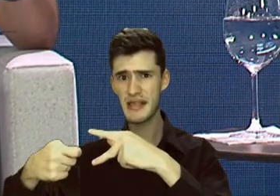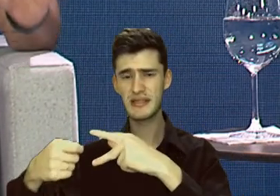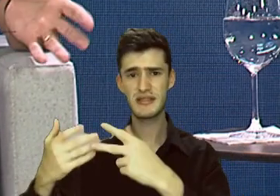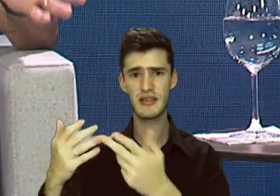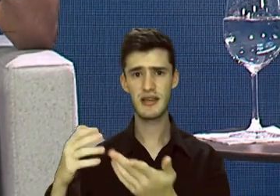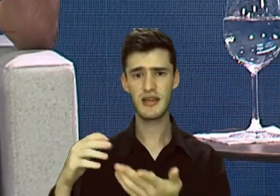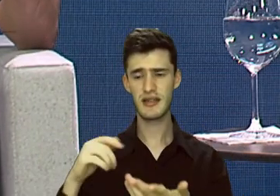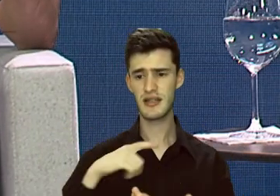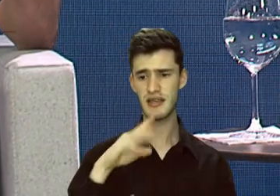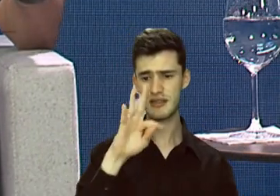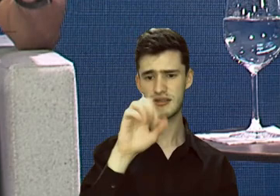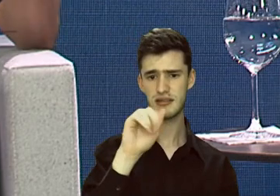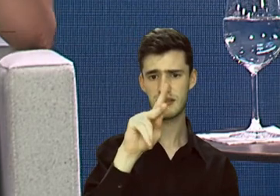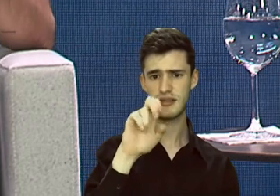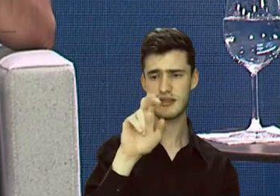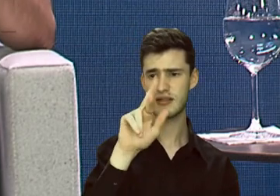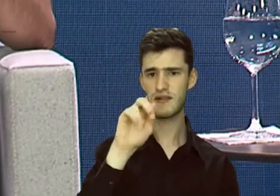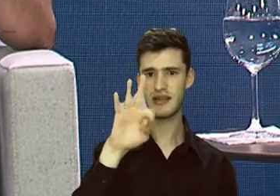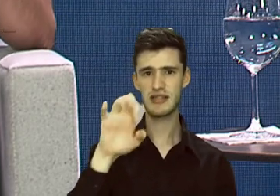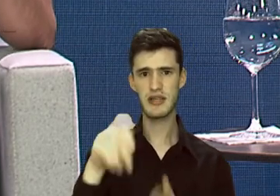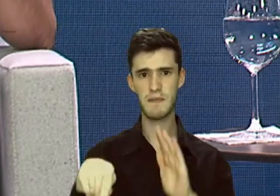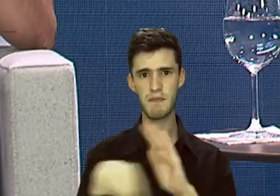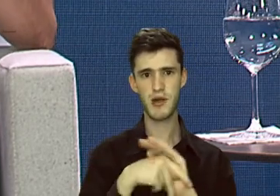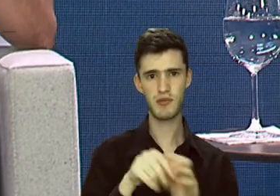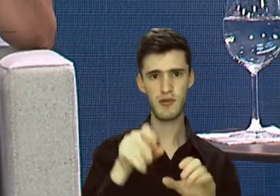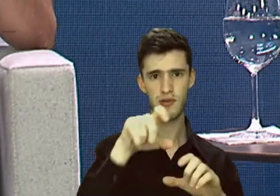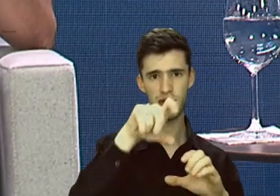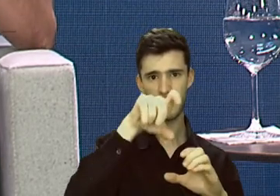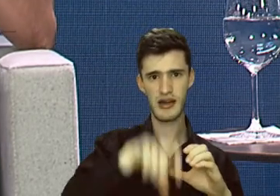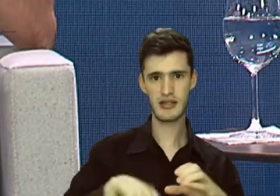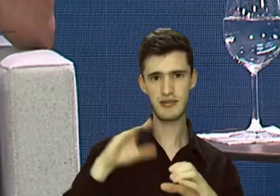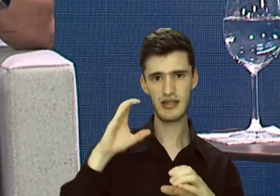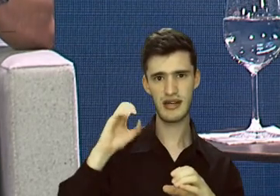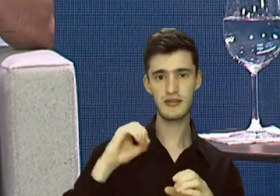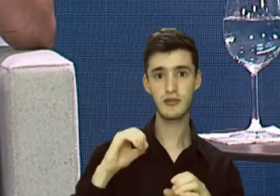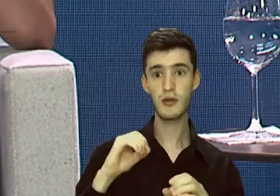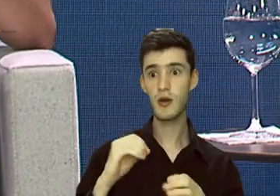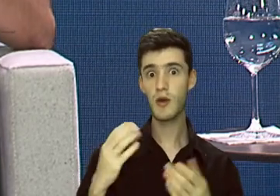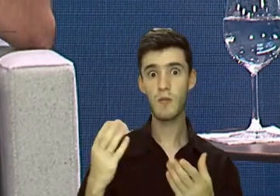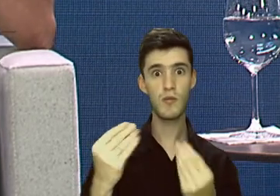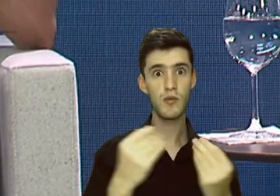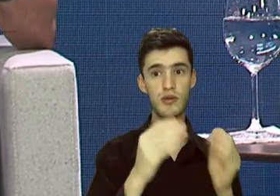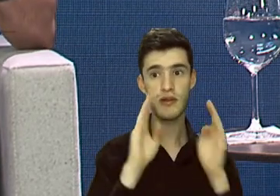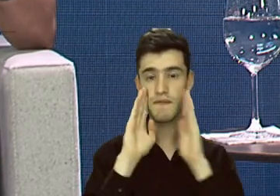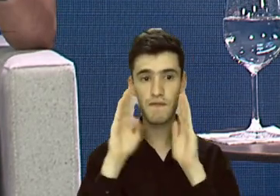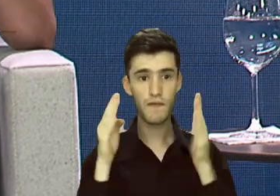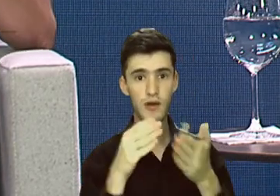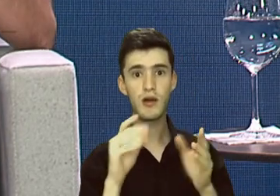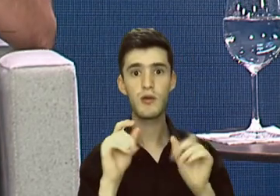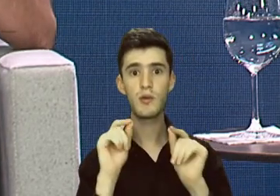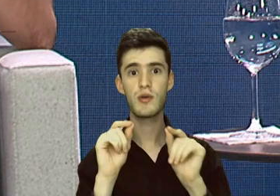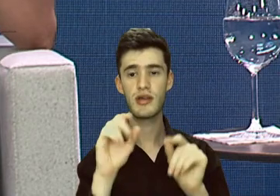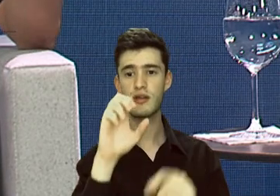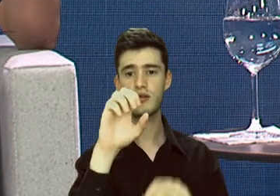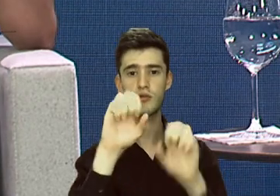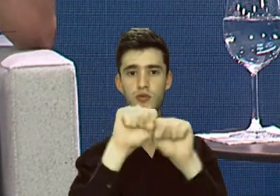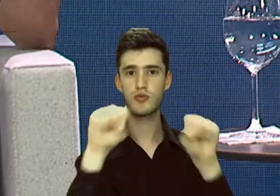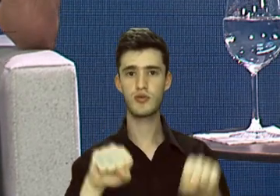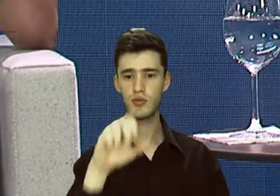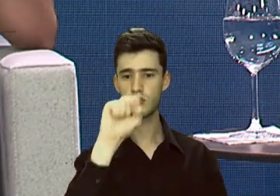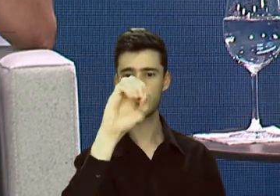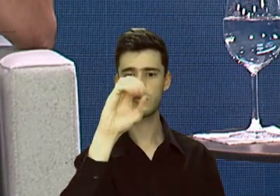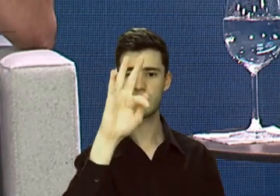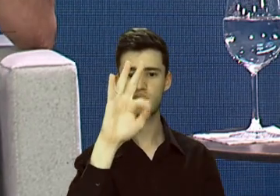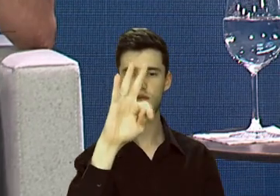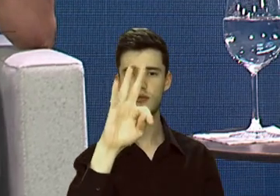rate de cartão de crédito a gente está muito focado no software né de entregar valor Independente se vai cobrar é três